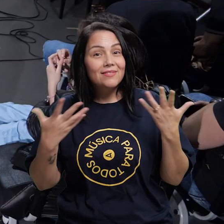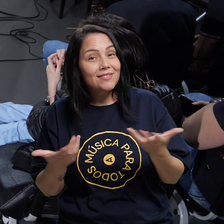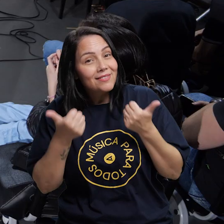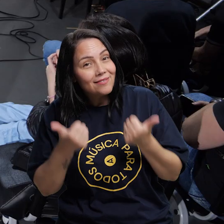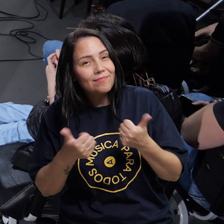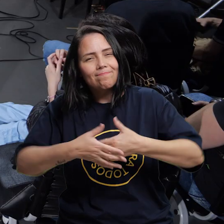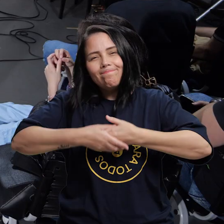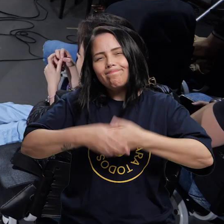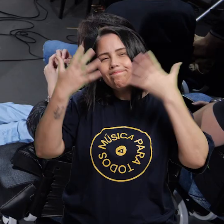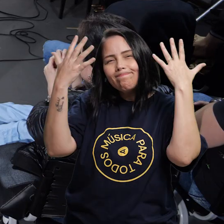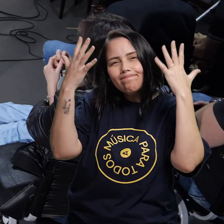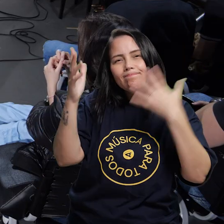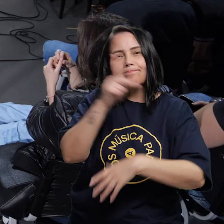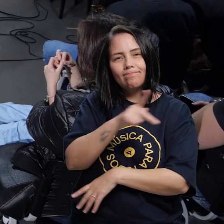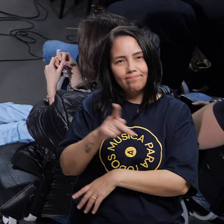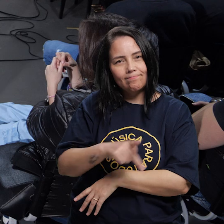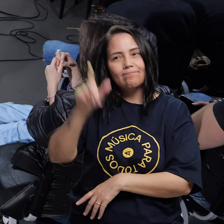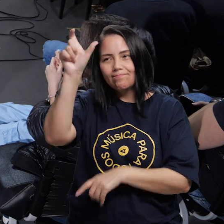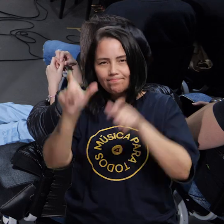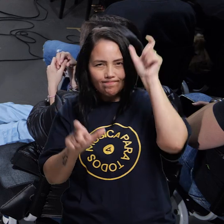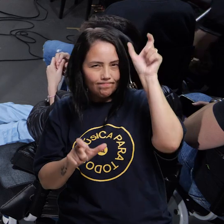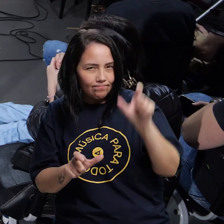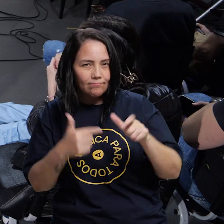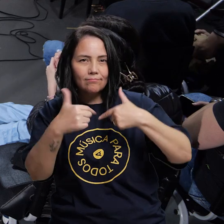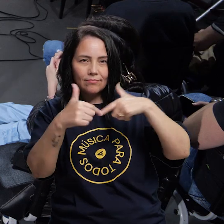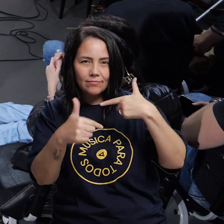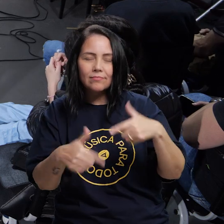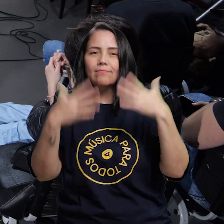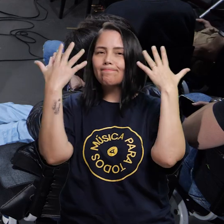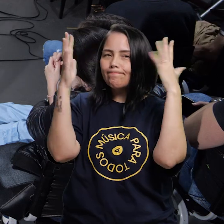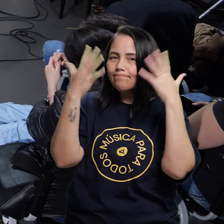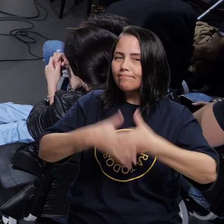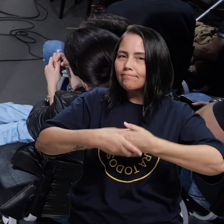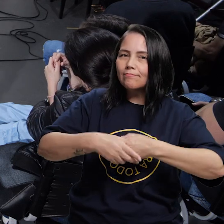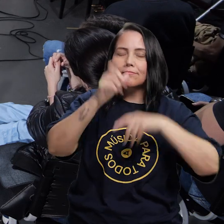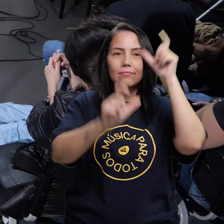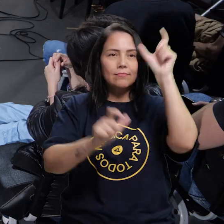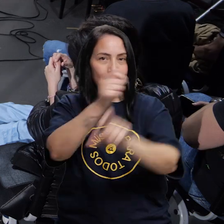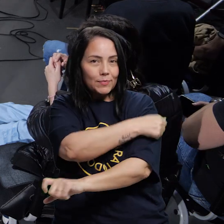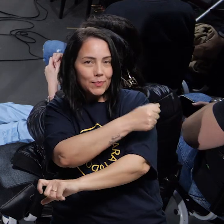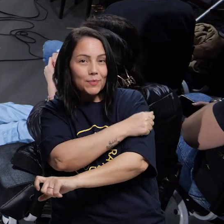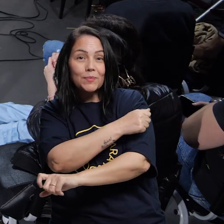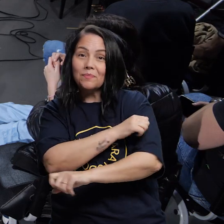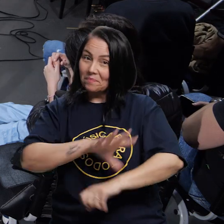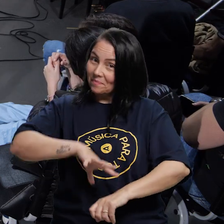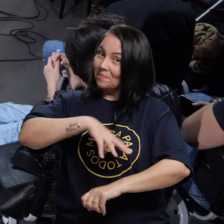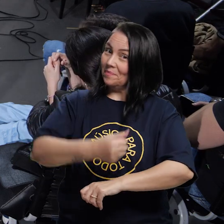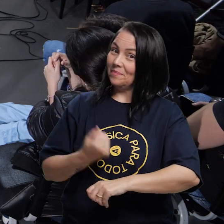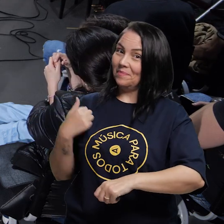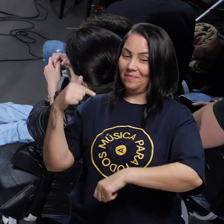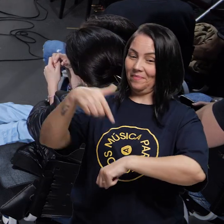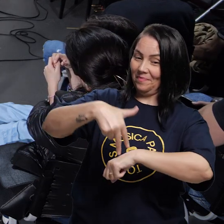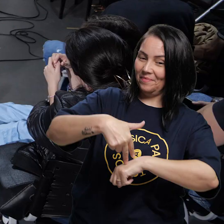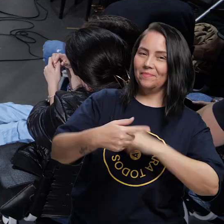né? Parabenizar os professores pelo trabalho, parabenizar os alunos, né, que me vêm pela coragem de vir aqui tocar, né,